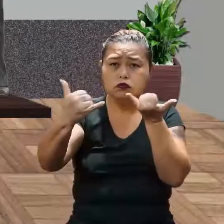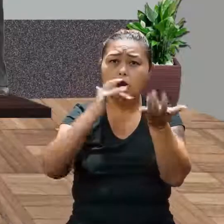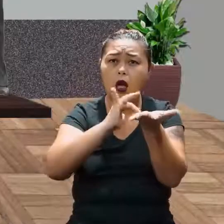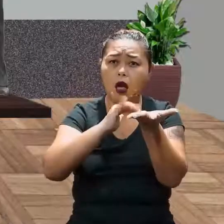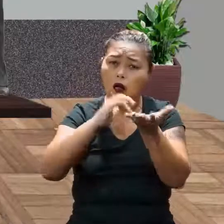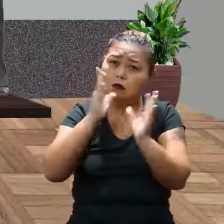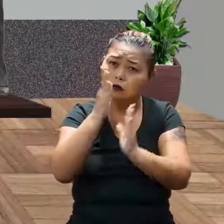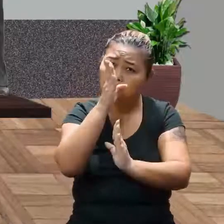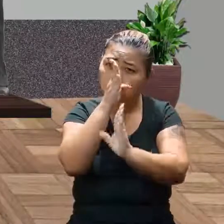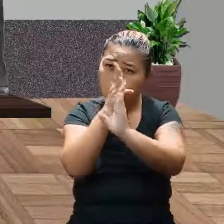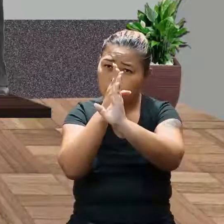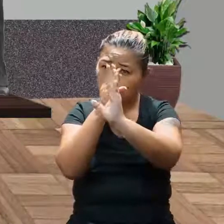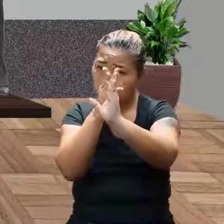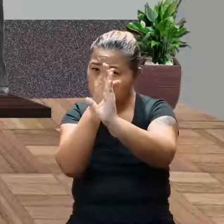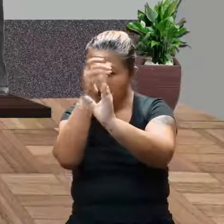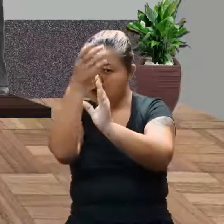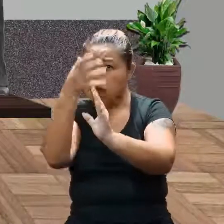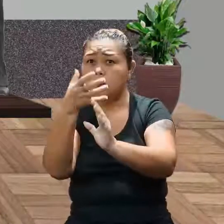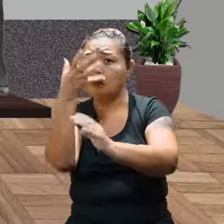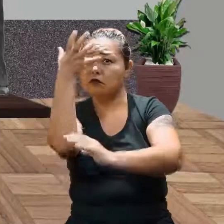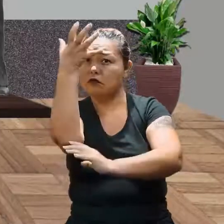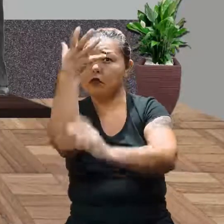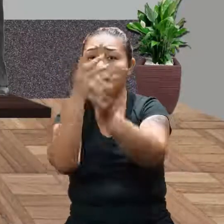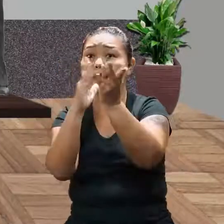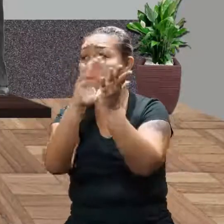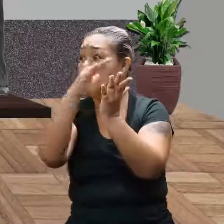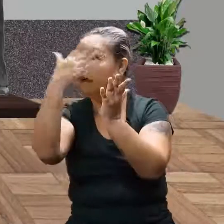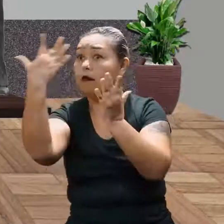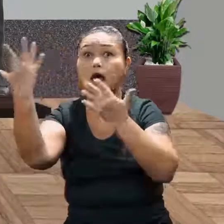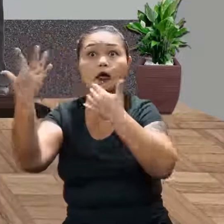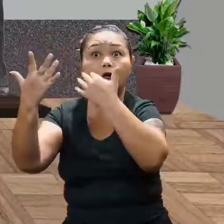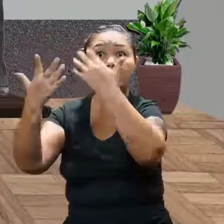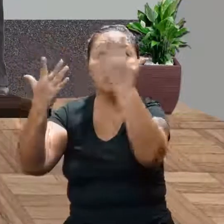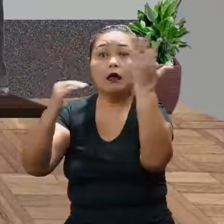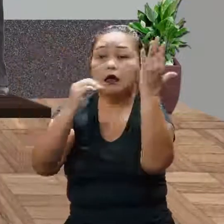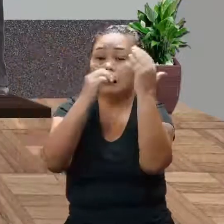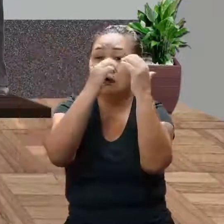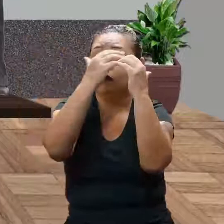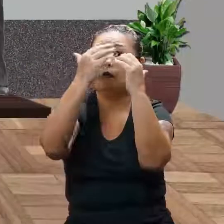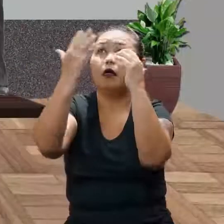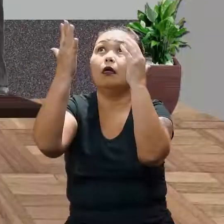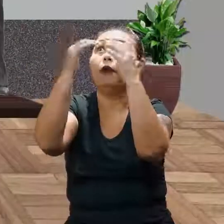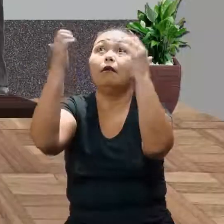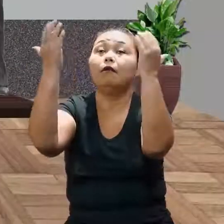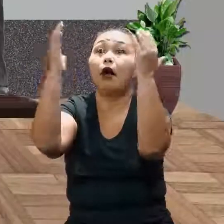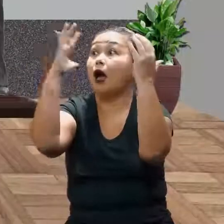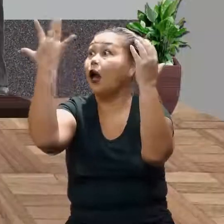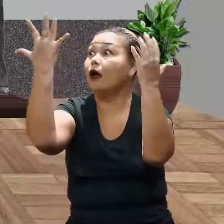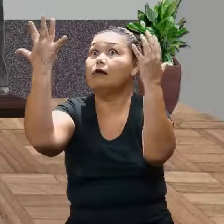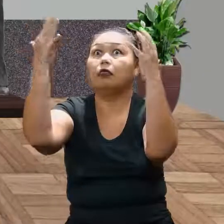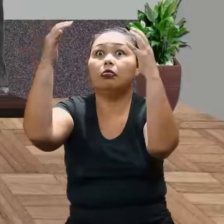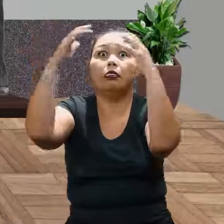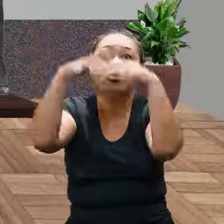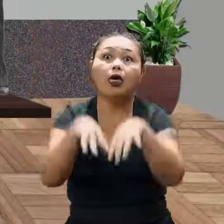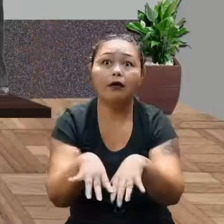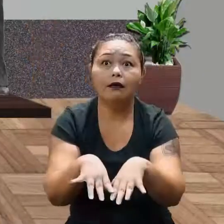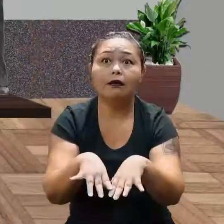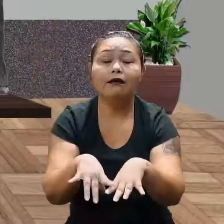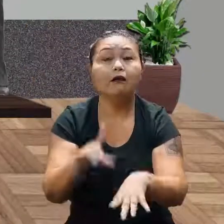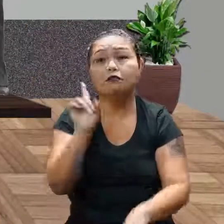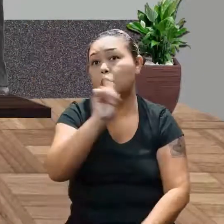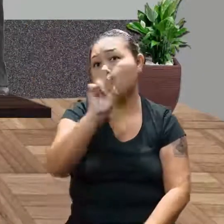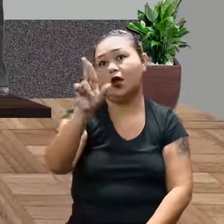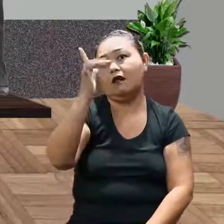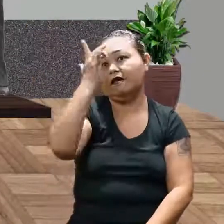colocados em uma região que teria que ser aberta à mata, para que as árvores não destruíssem a linha telegráfica. Então não era